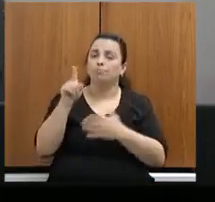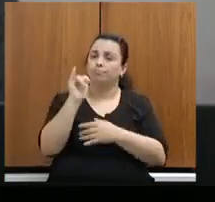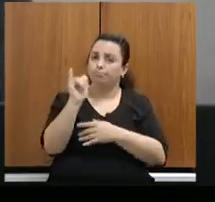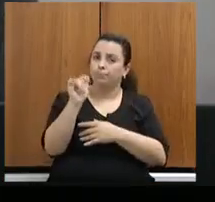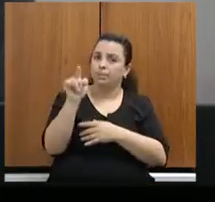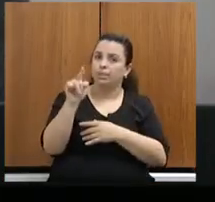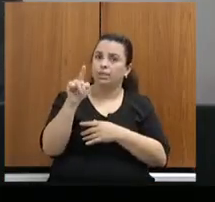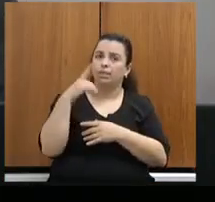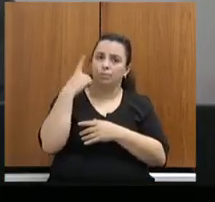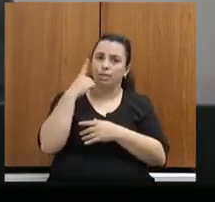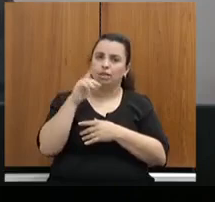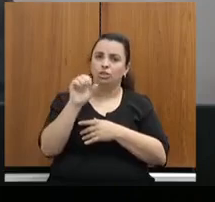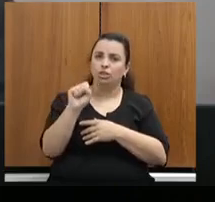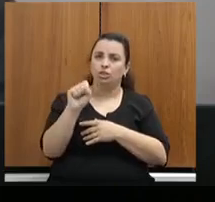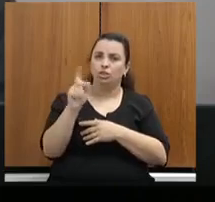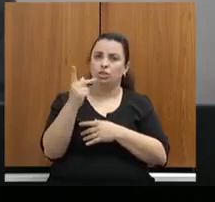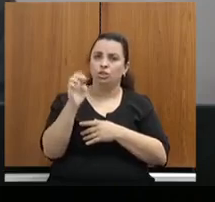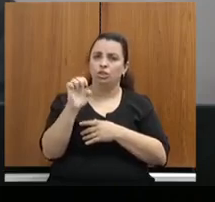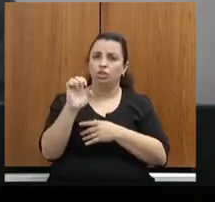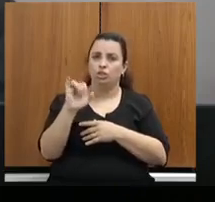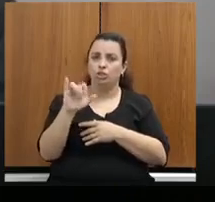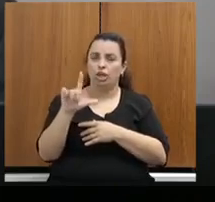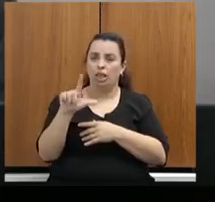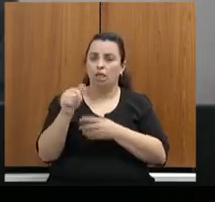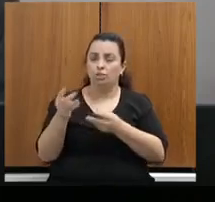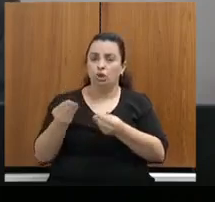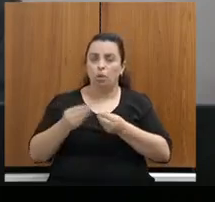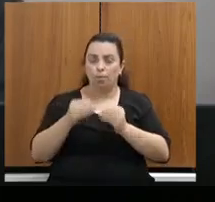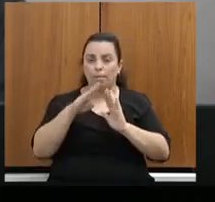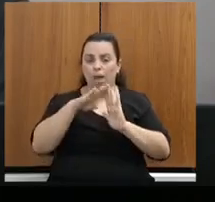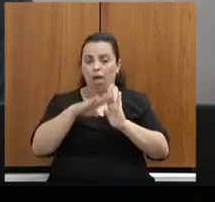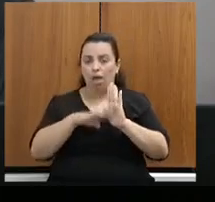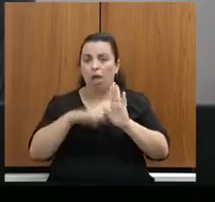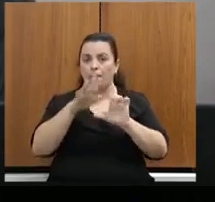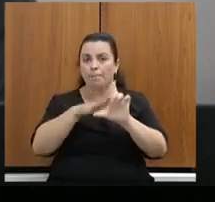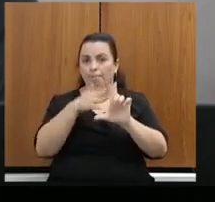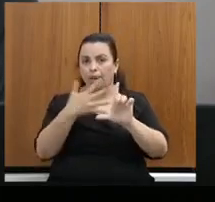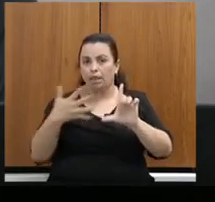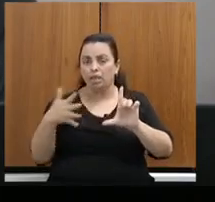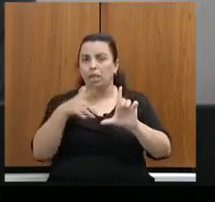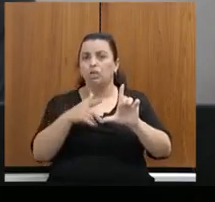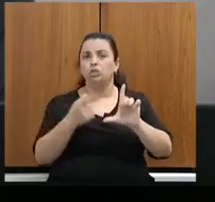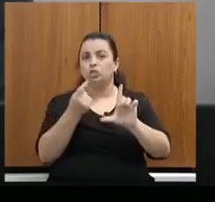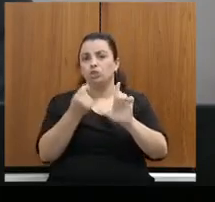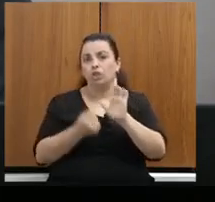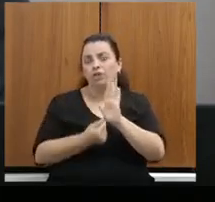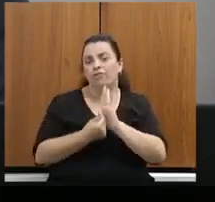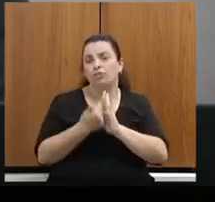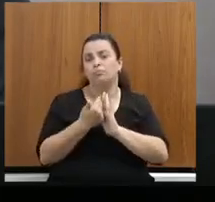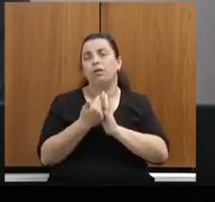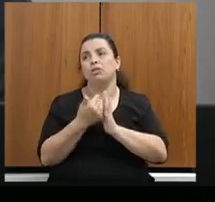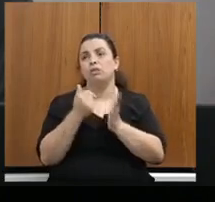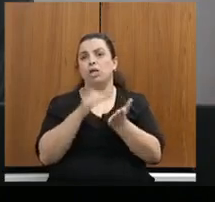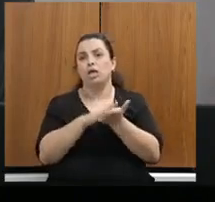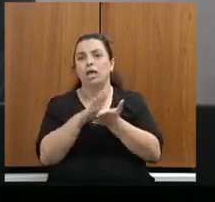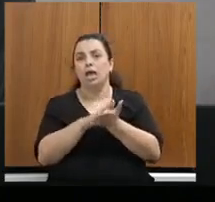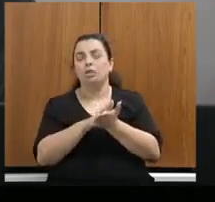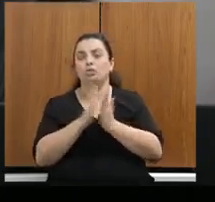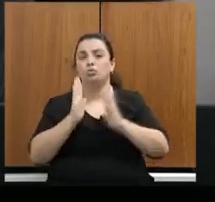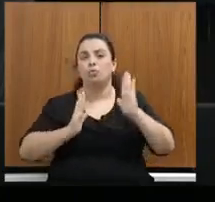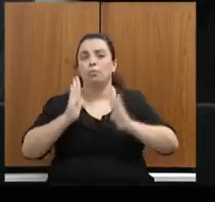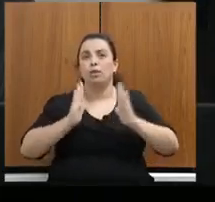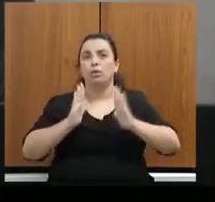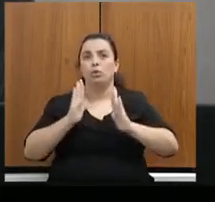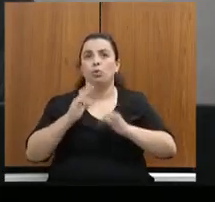a planilha de investimentos e custeio durante o governo do PT e é